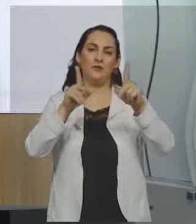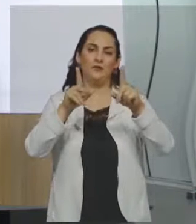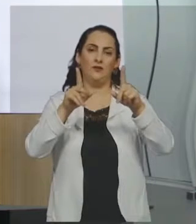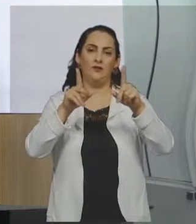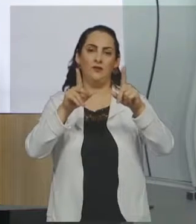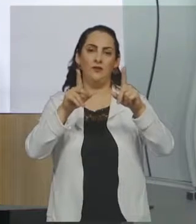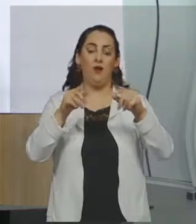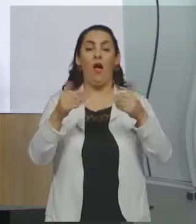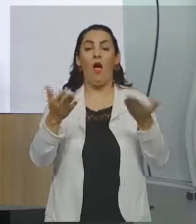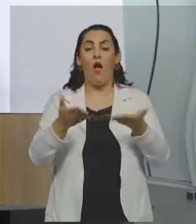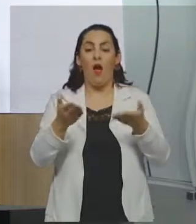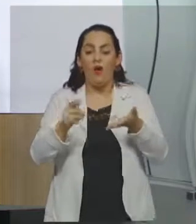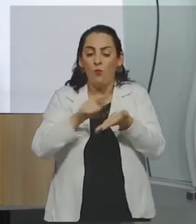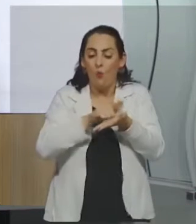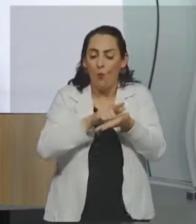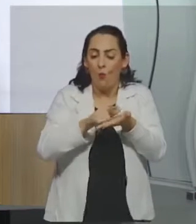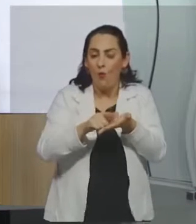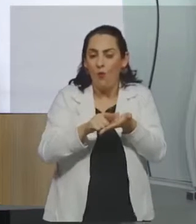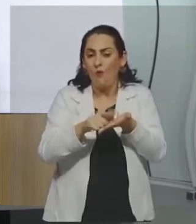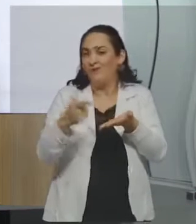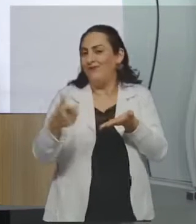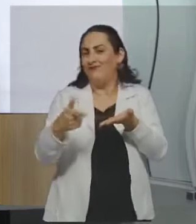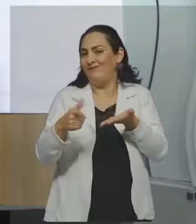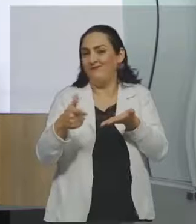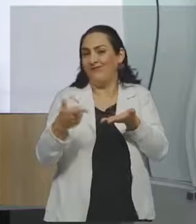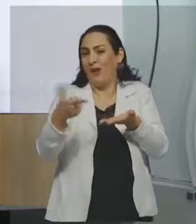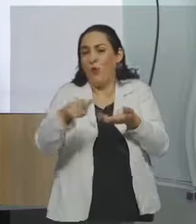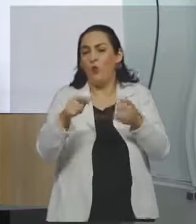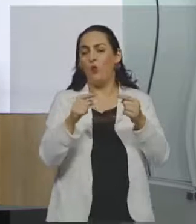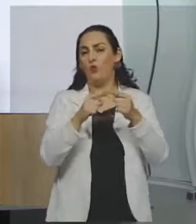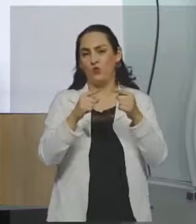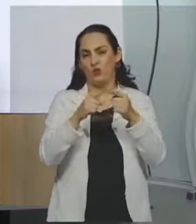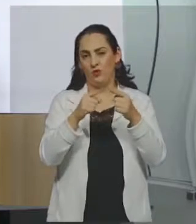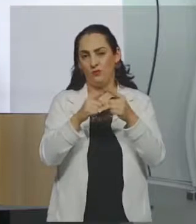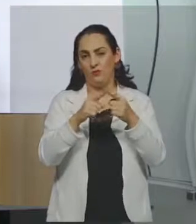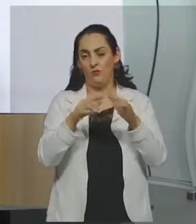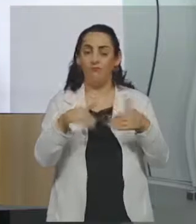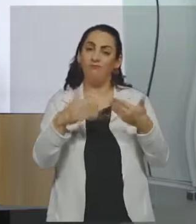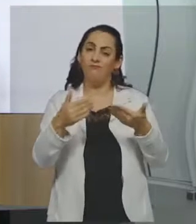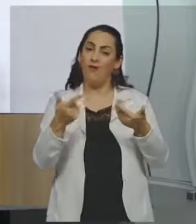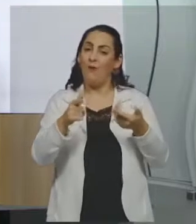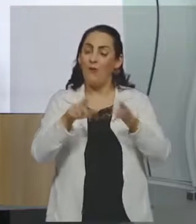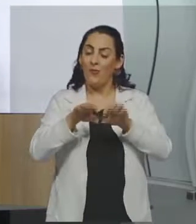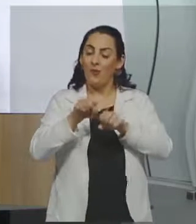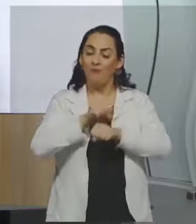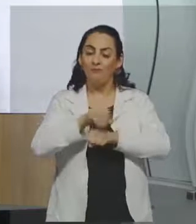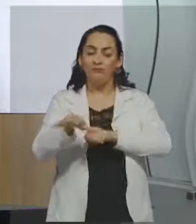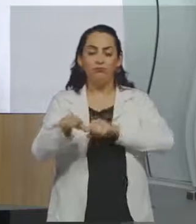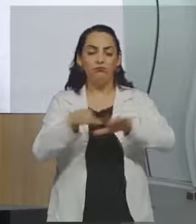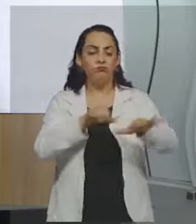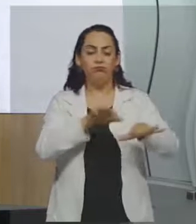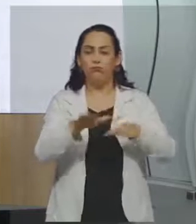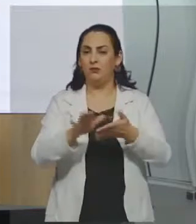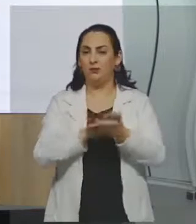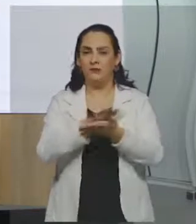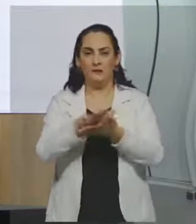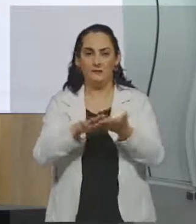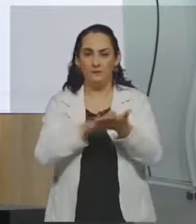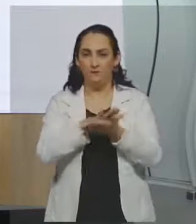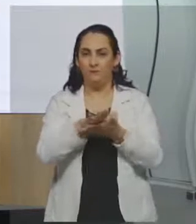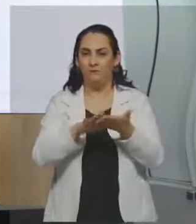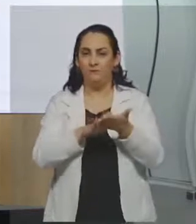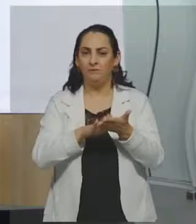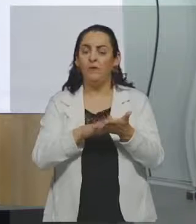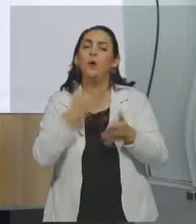deveria haver, então, ali um espalhamento desse raio, ok? Então, o que ele propôs? Ele propôs